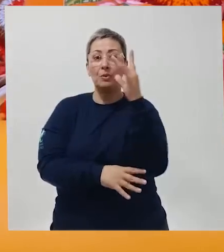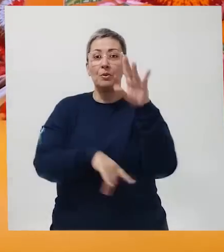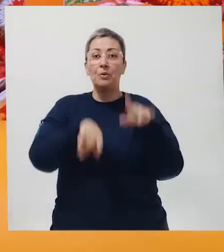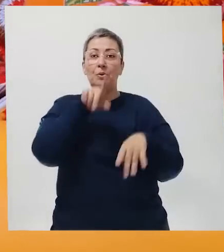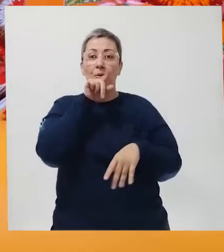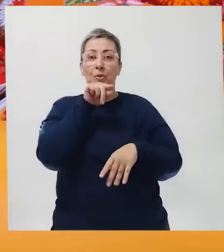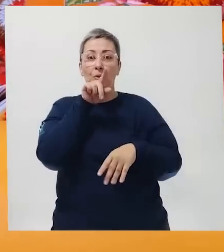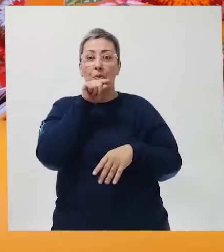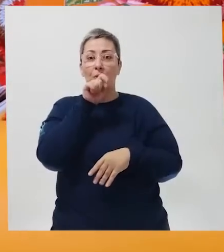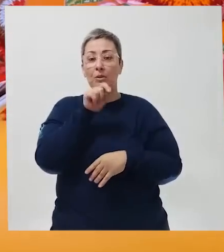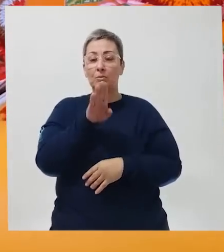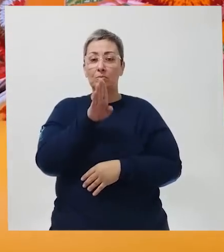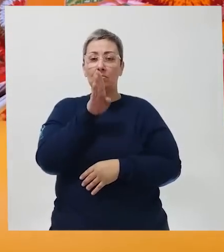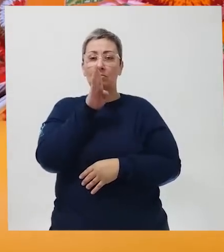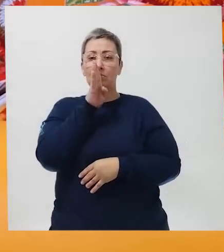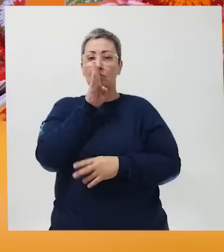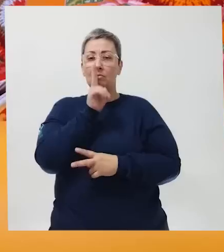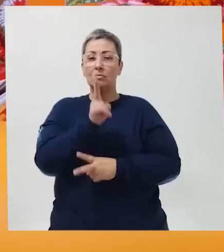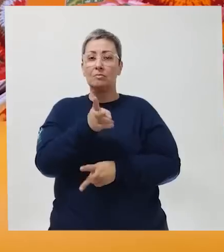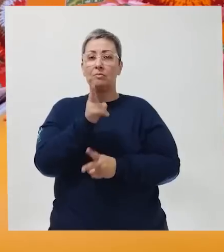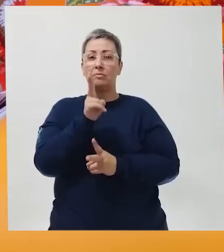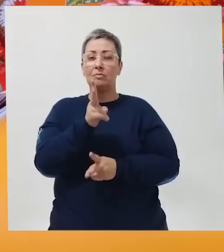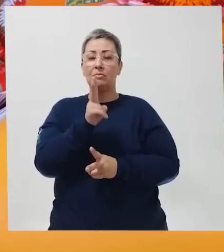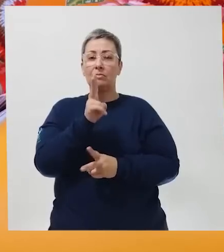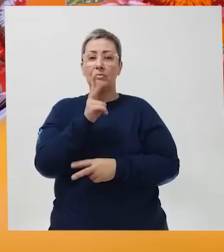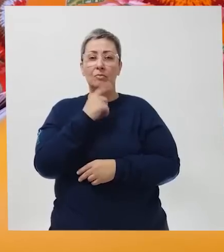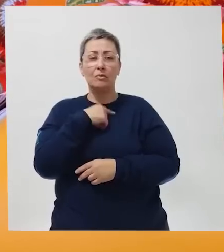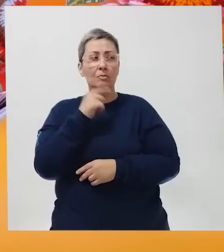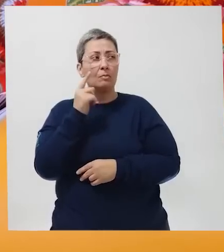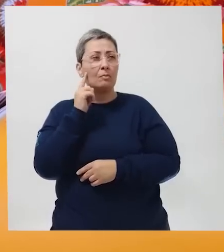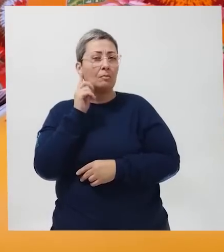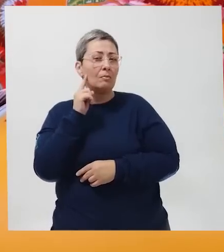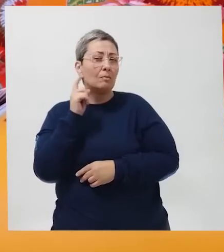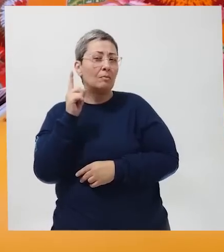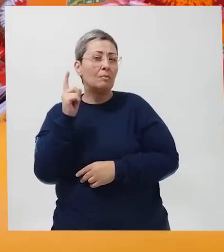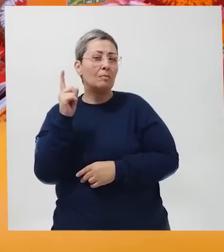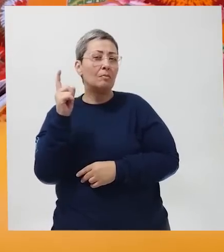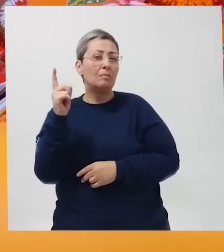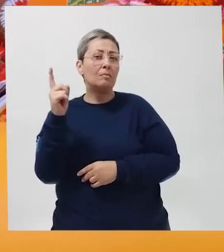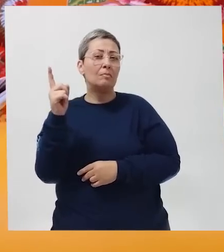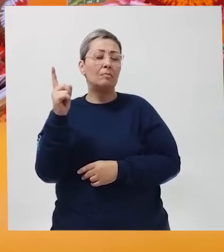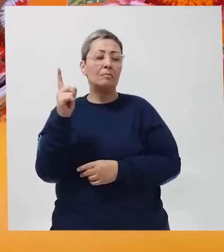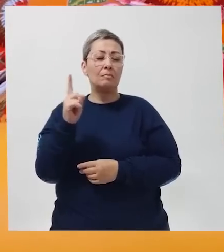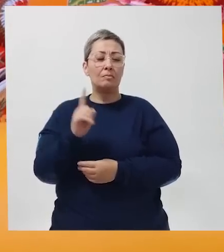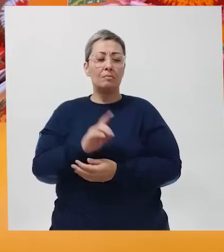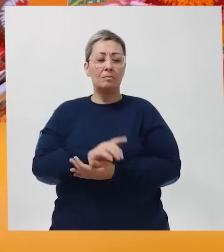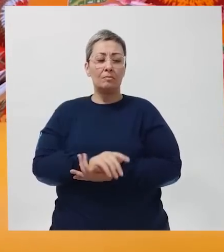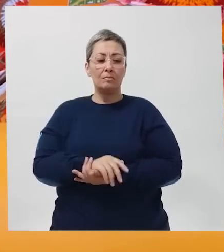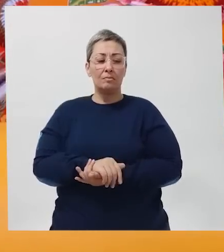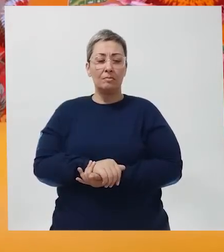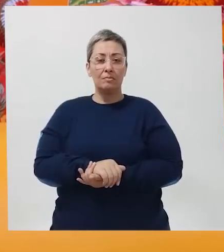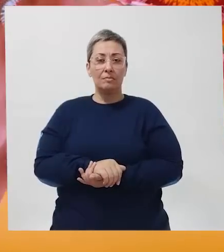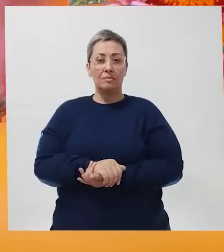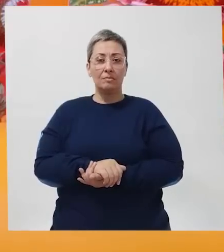natureza. E o pintacilgo, sempre calado, apura o ouvir.